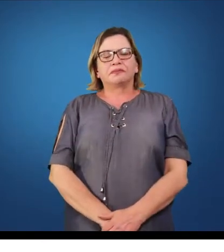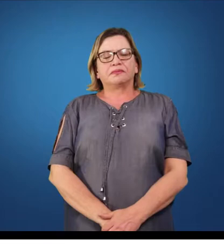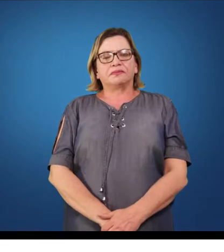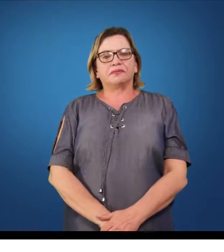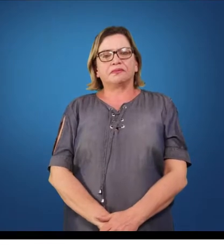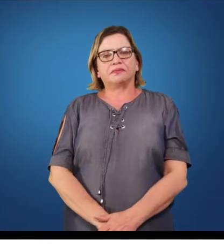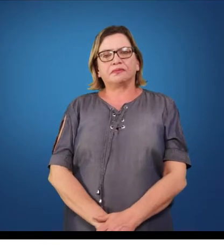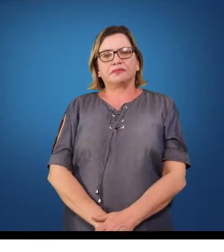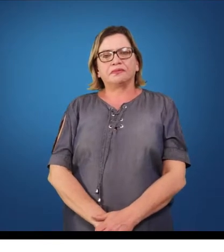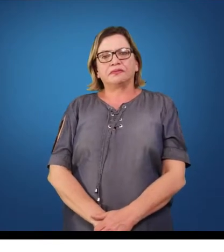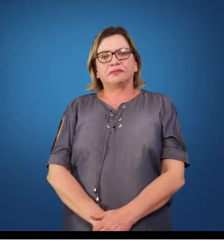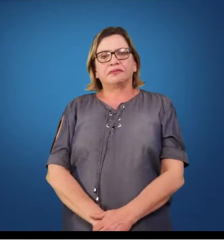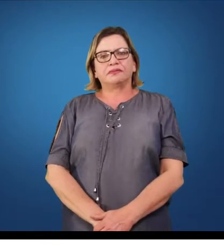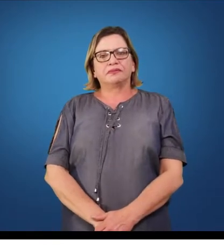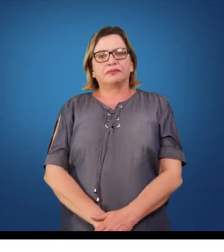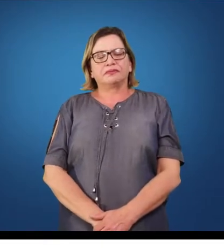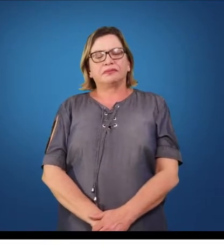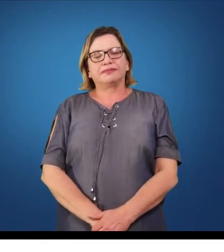Isso.